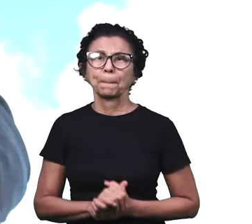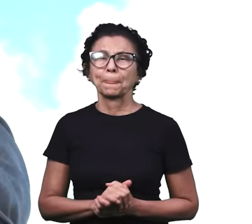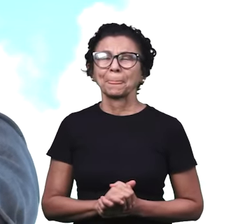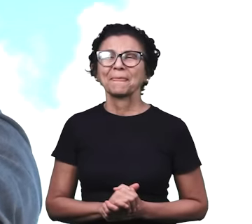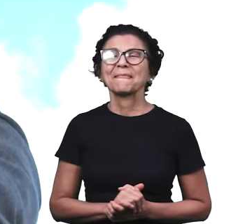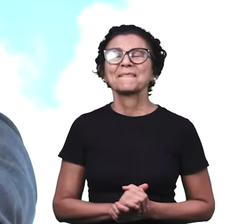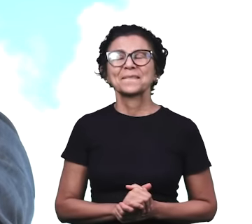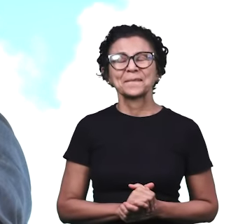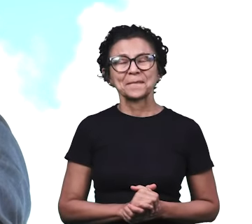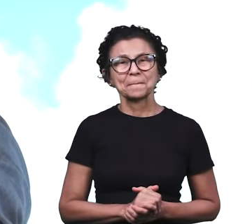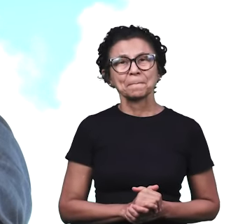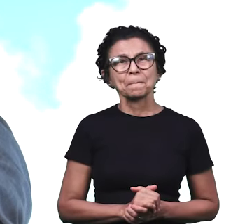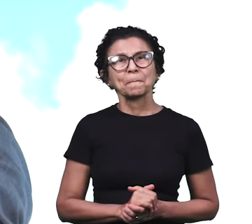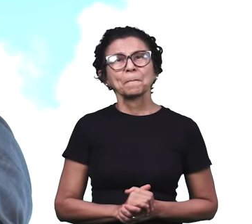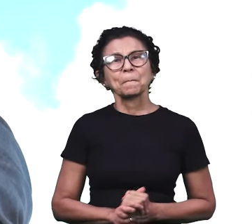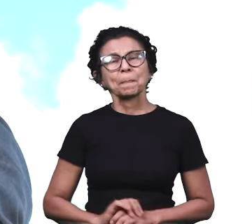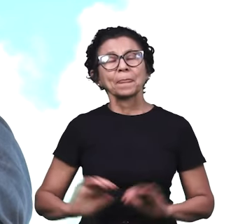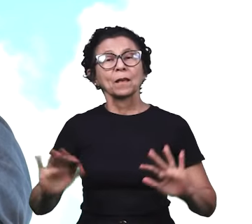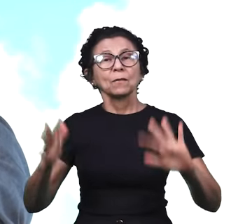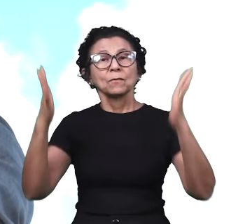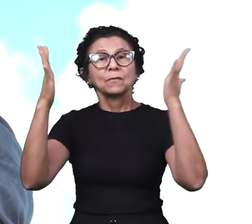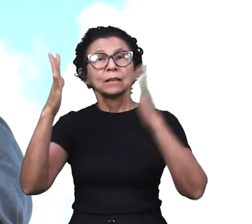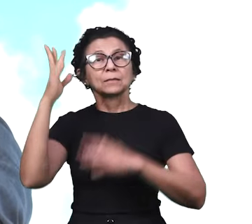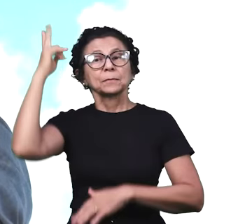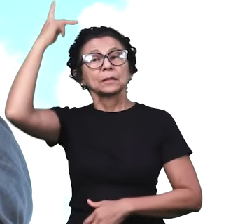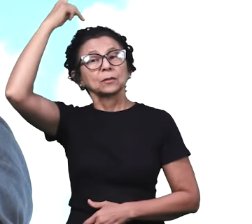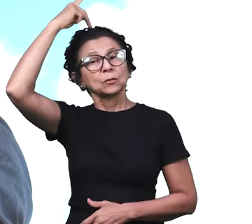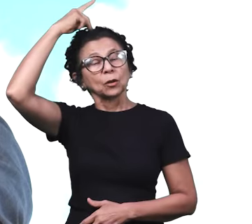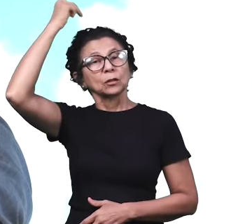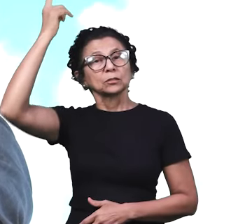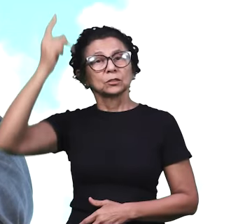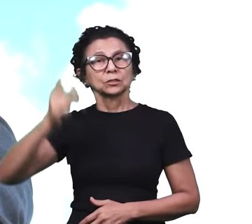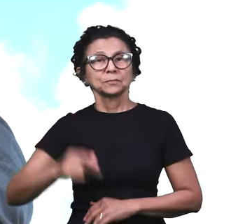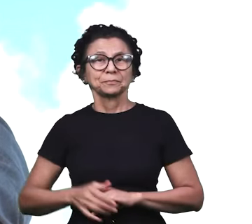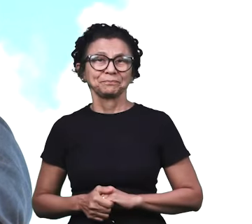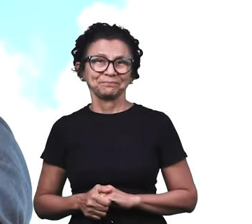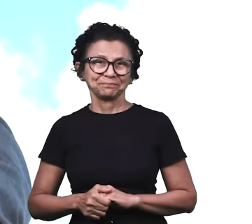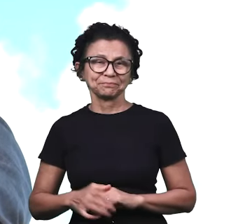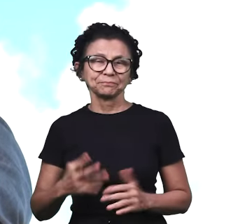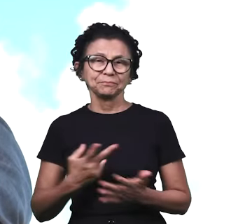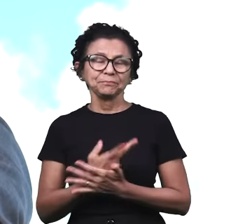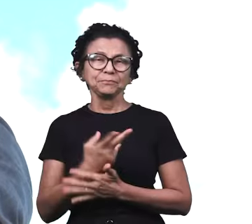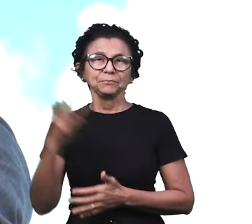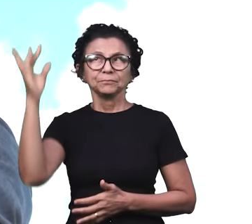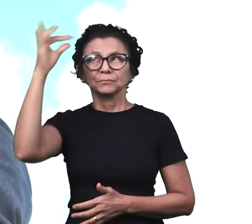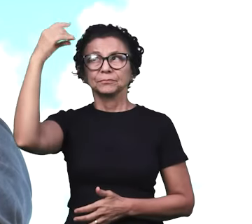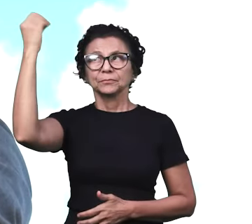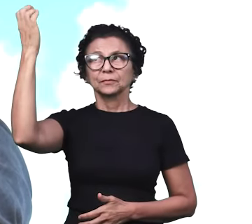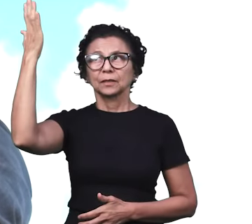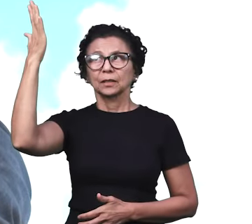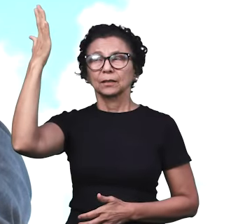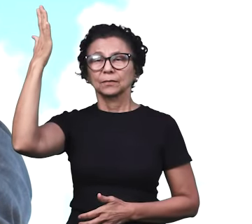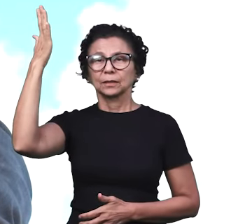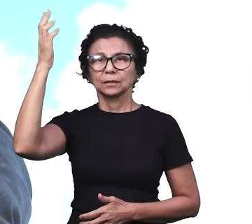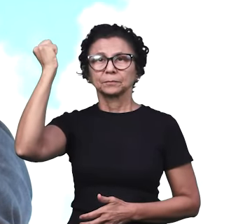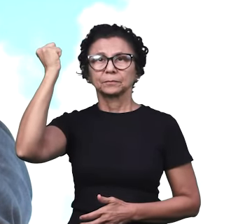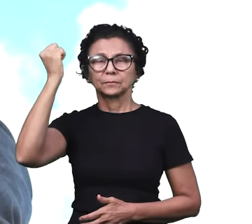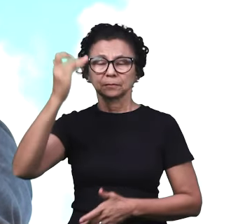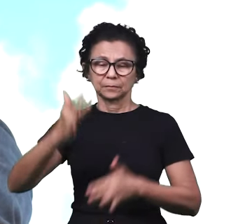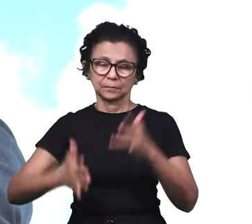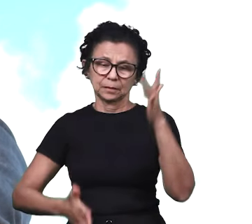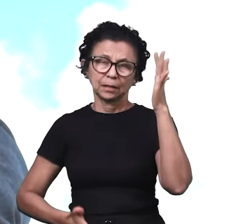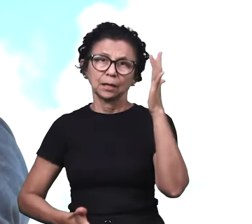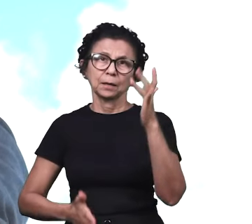faltar nada na sua vida. Essa festa de Pentecostes, a revelação e o Espírito Santo será derramado. Pedro